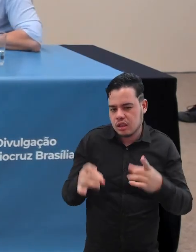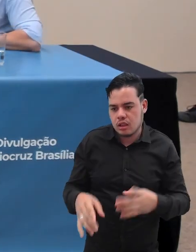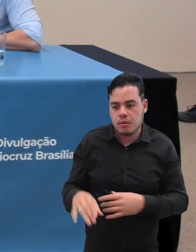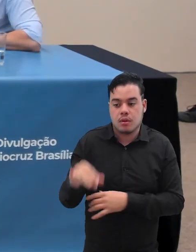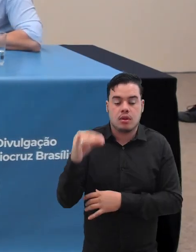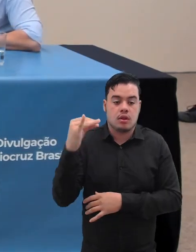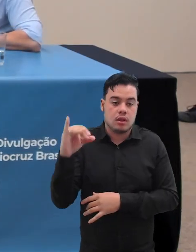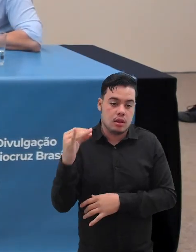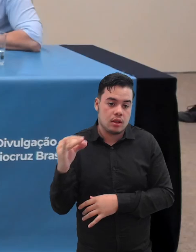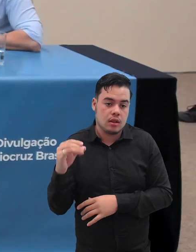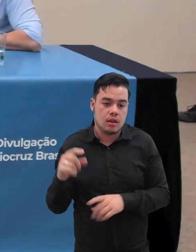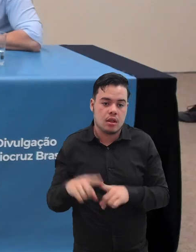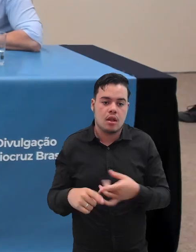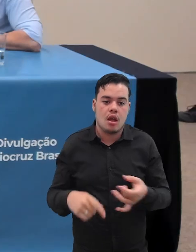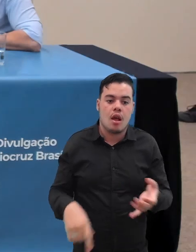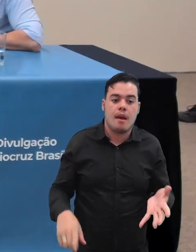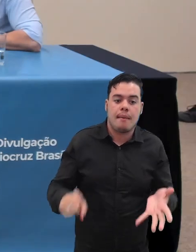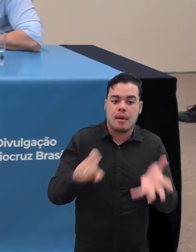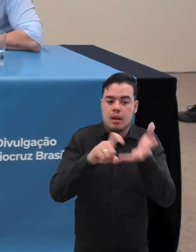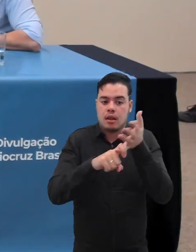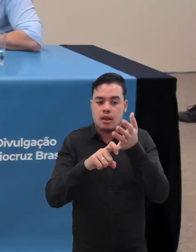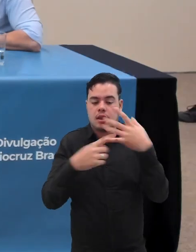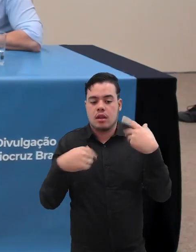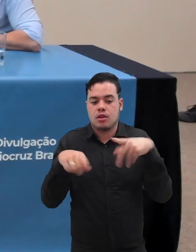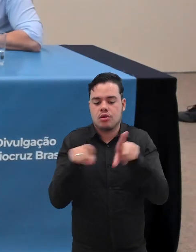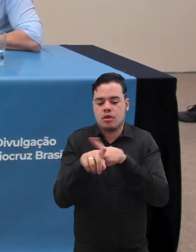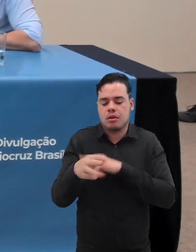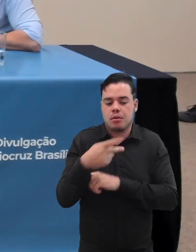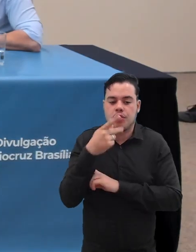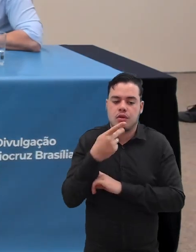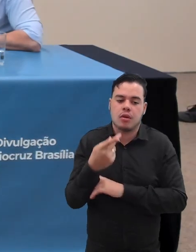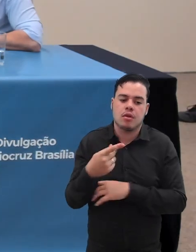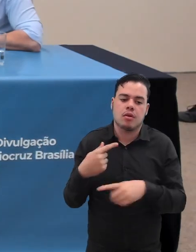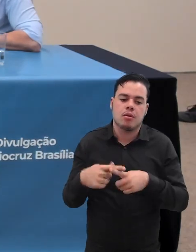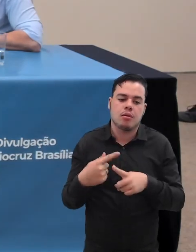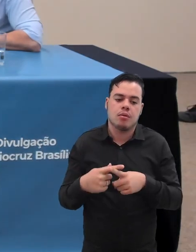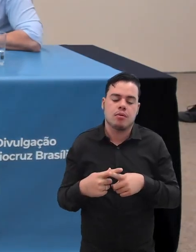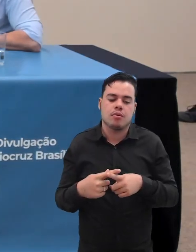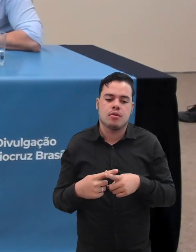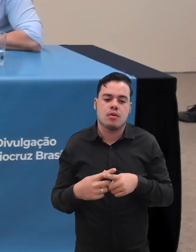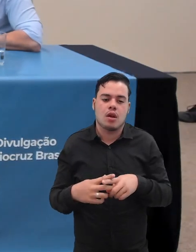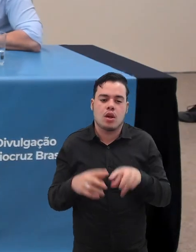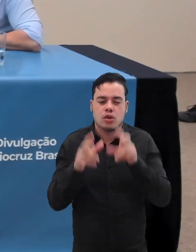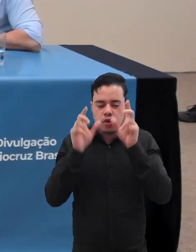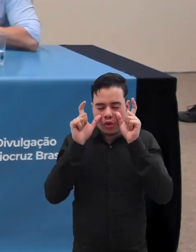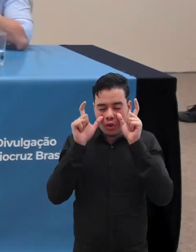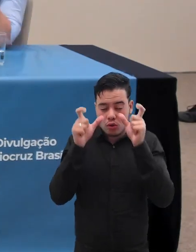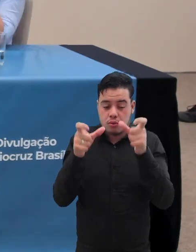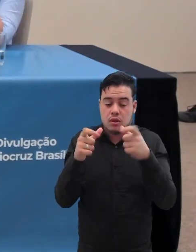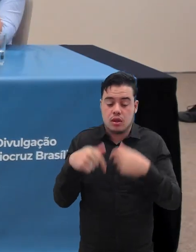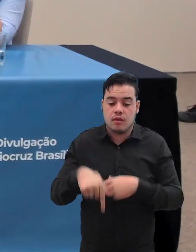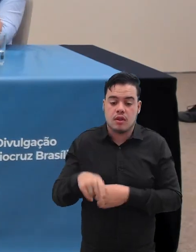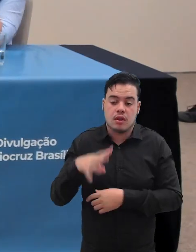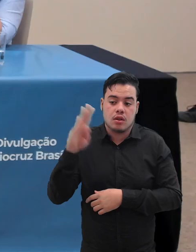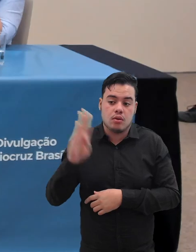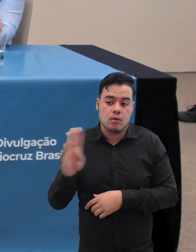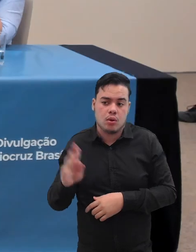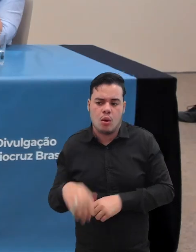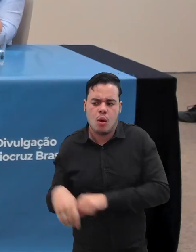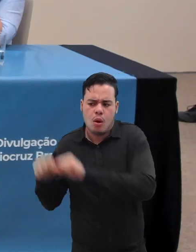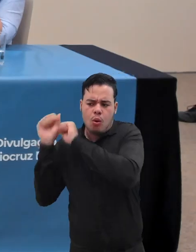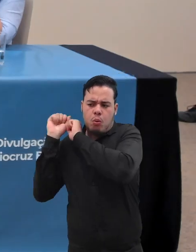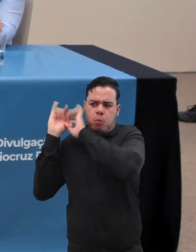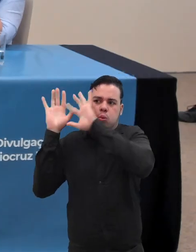isso. E aí, pegando esse gancho, eu falo isso porque a gente observa no Brasil uma avalanche